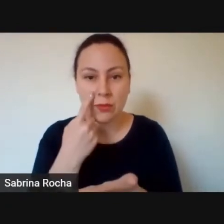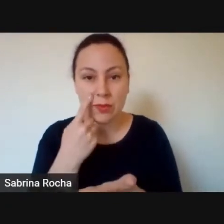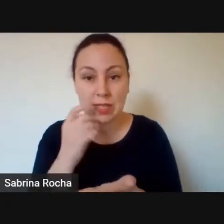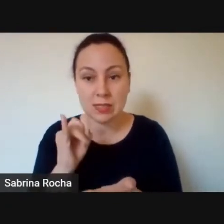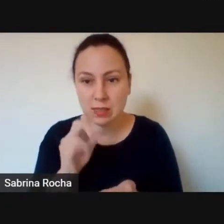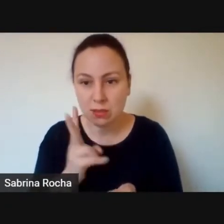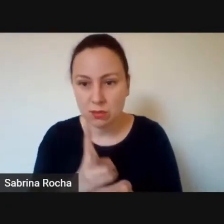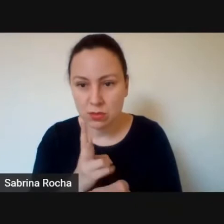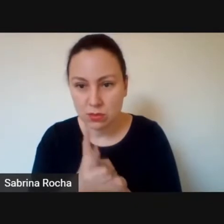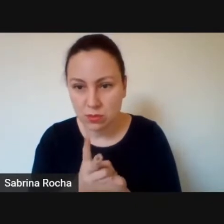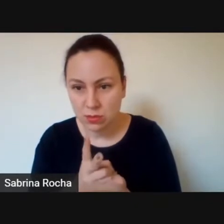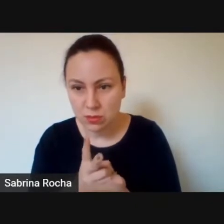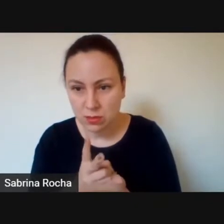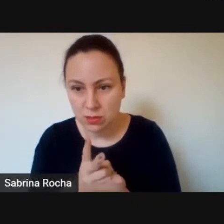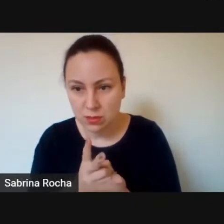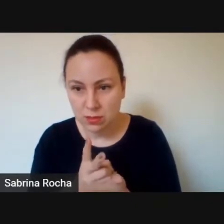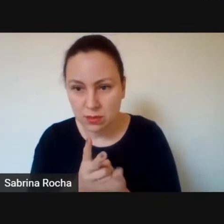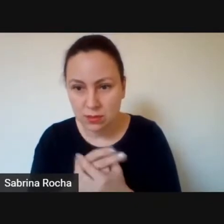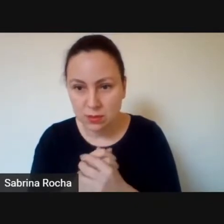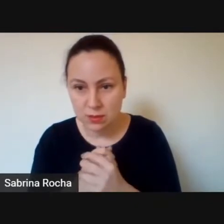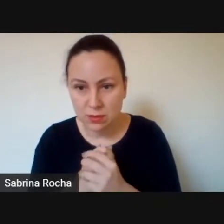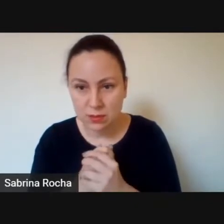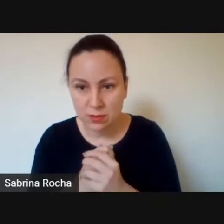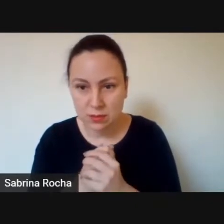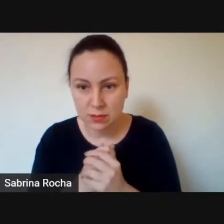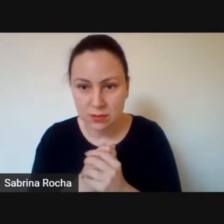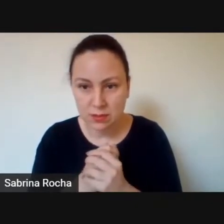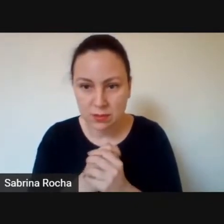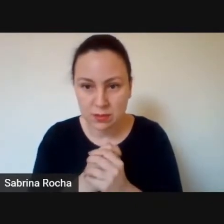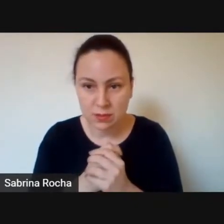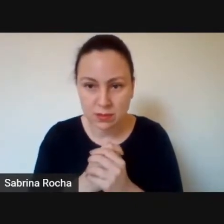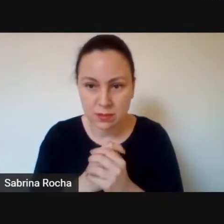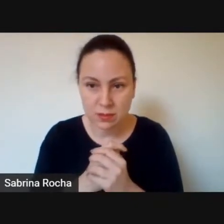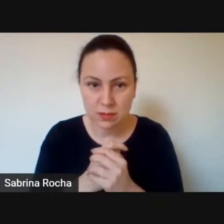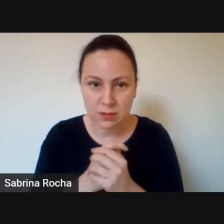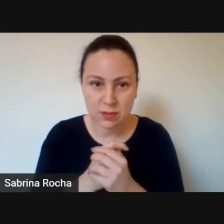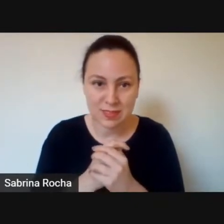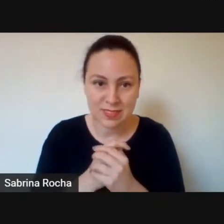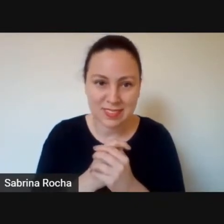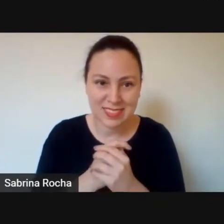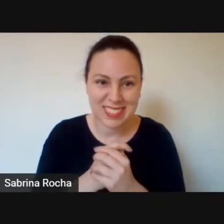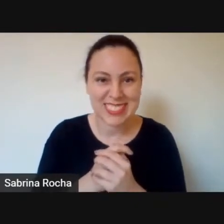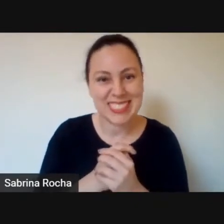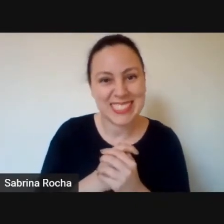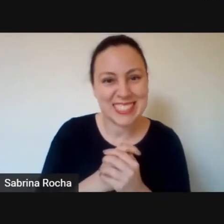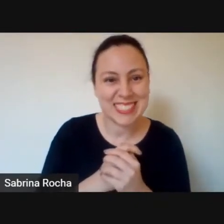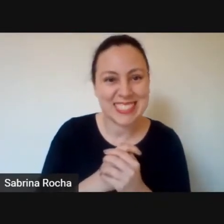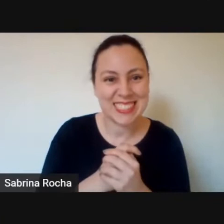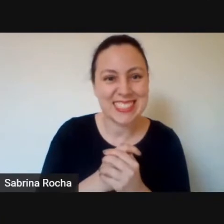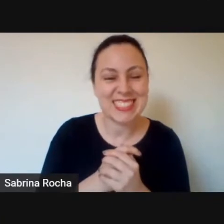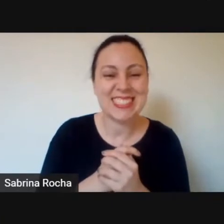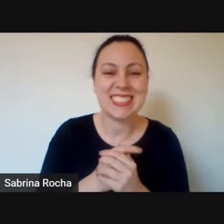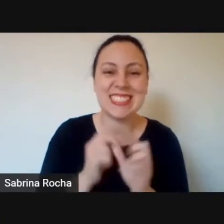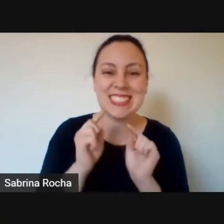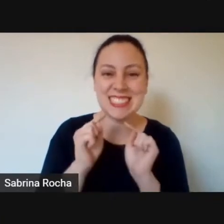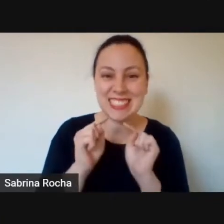aqui ou se faremos uma pequena pausa. Ok, então eu vou segurar ao vivo. Isso é